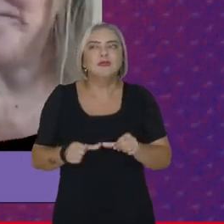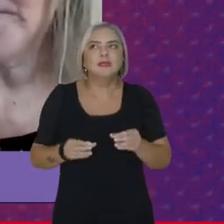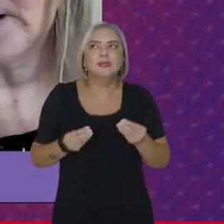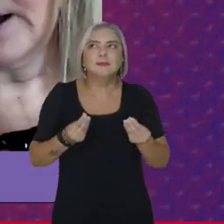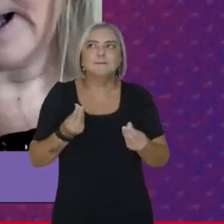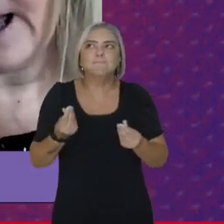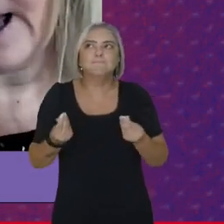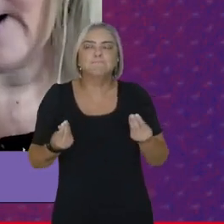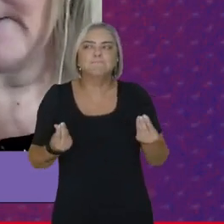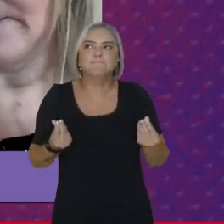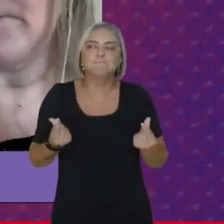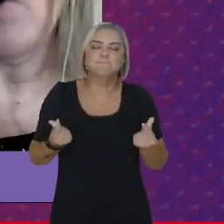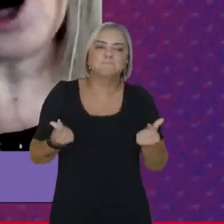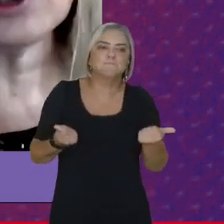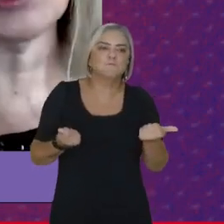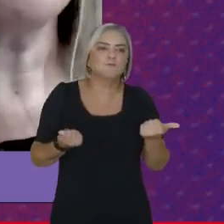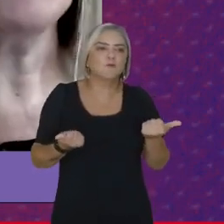mais